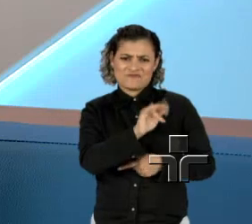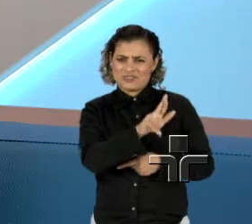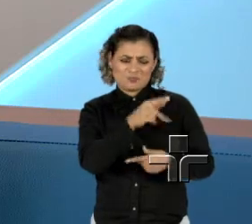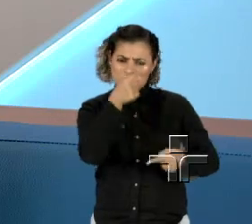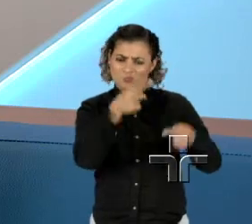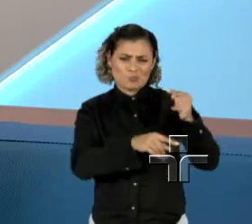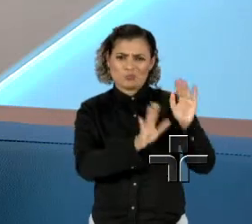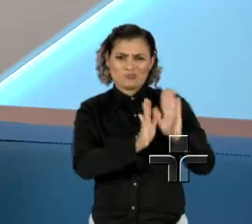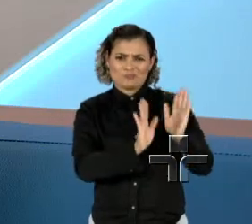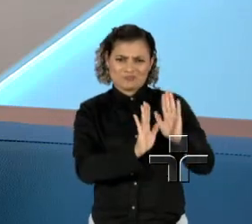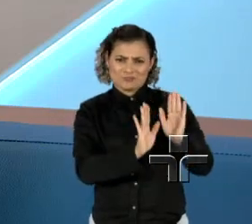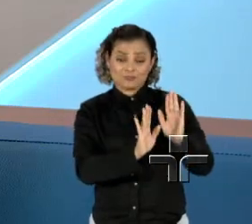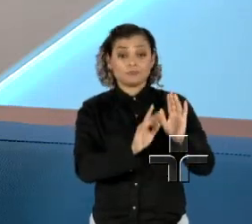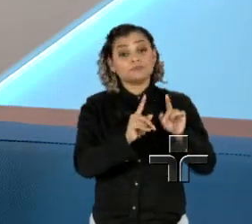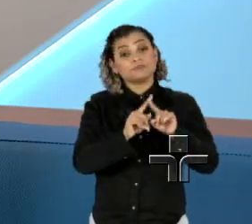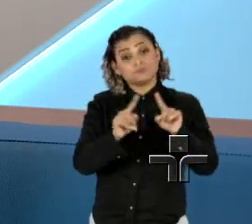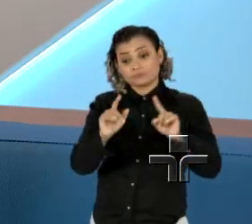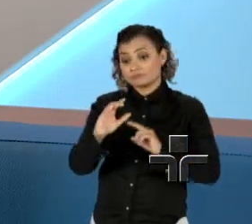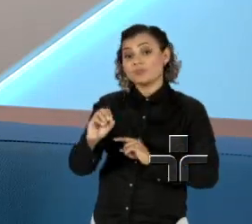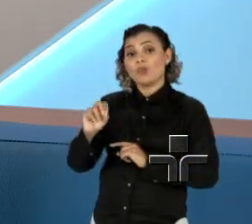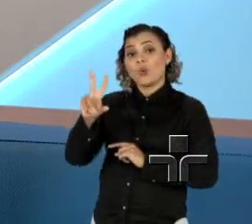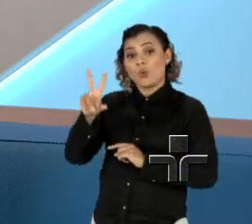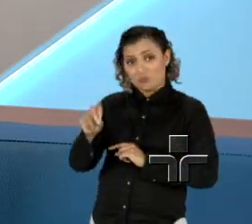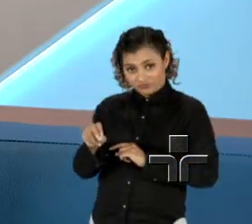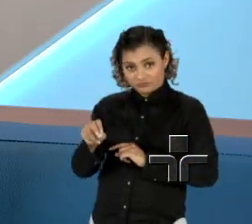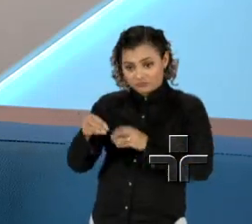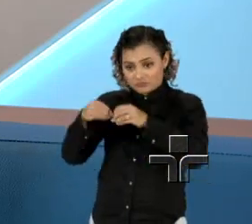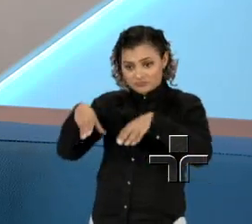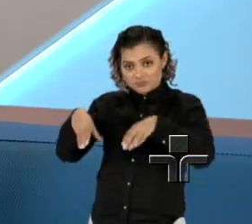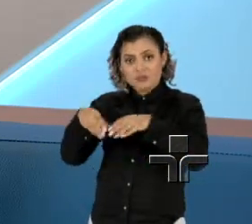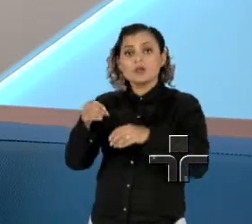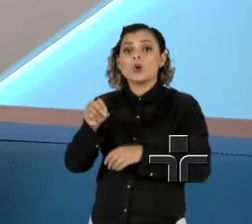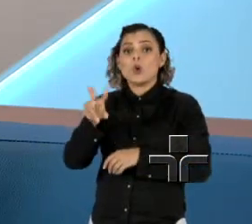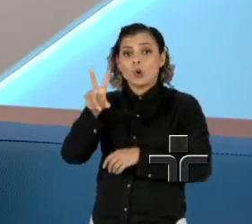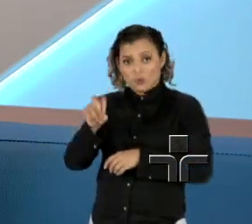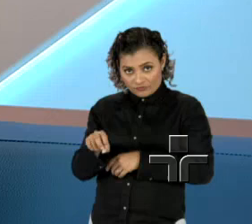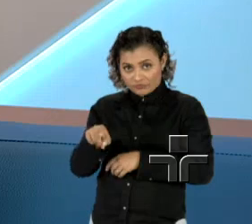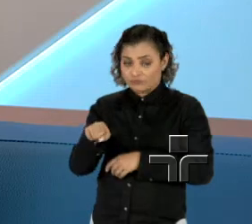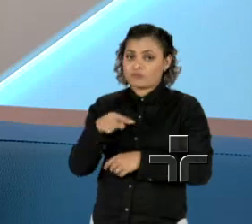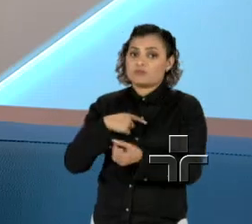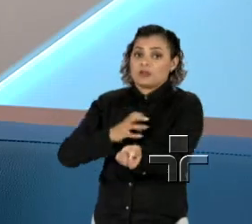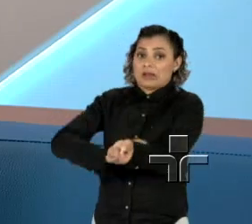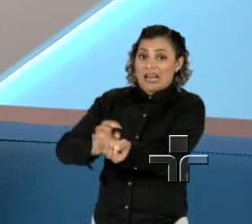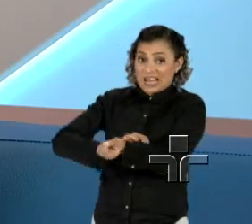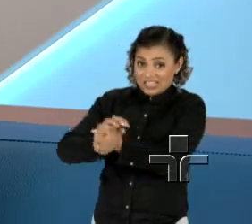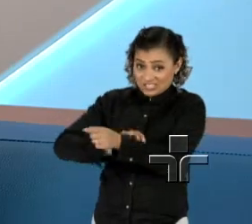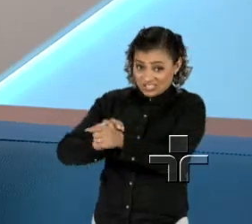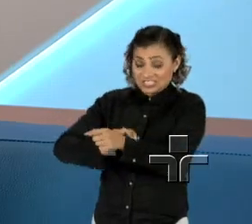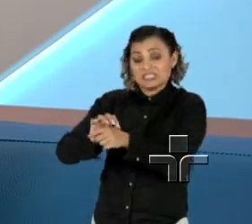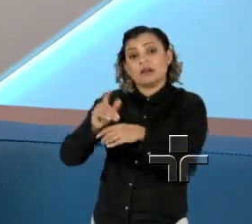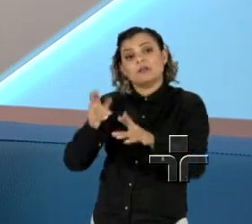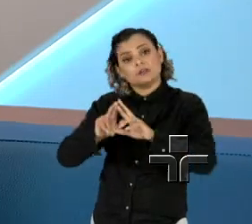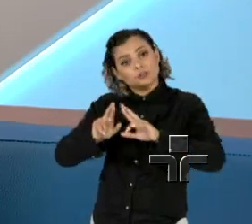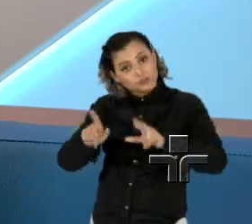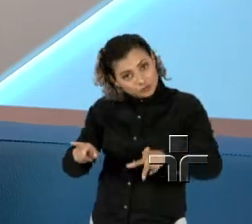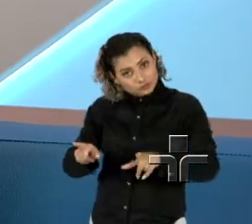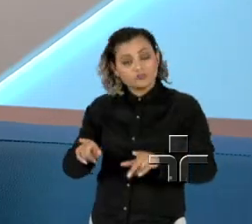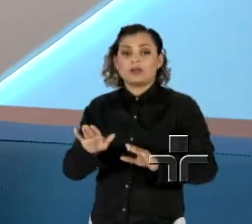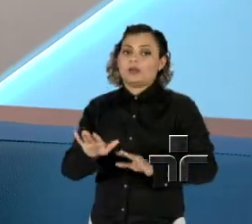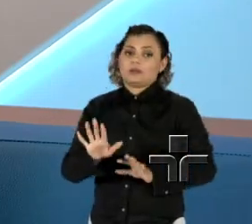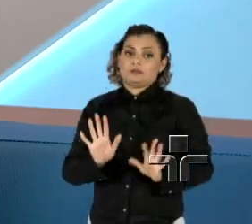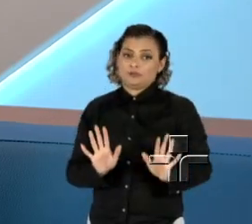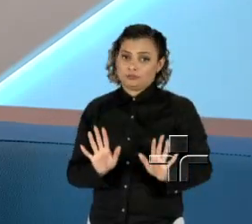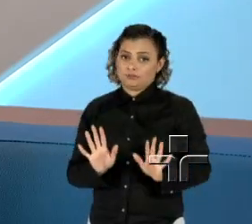leite. Em relação à clara do ovo, aí é outro tipo de proteína, outro tipo de